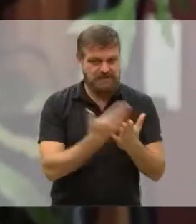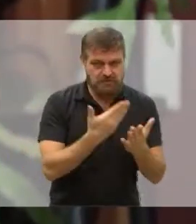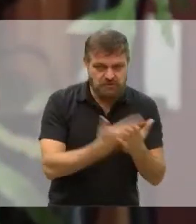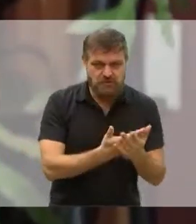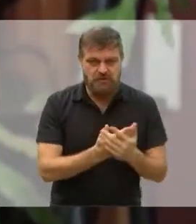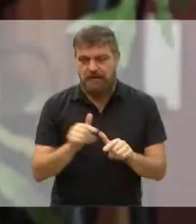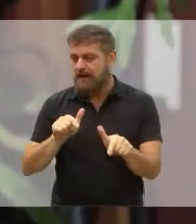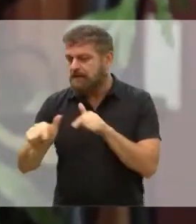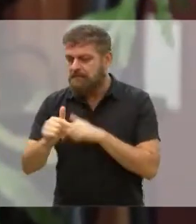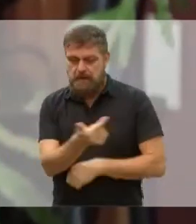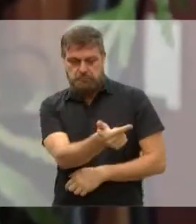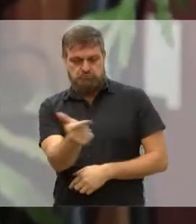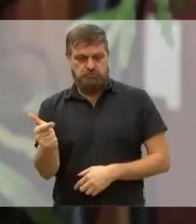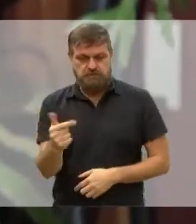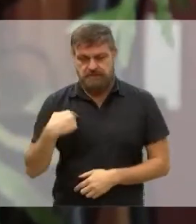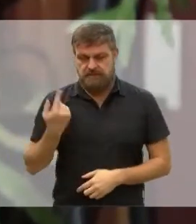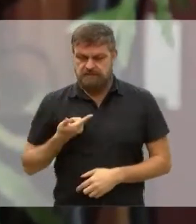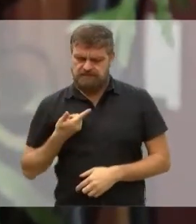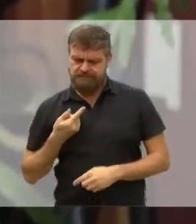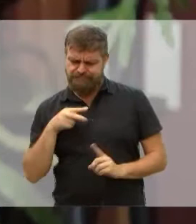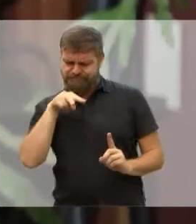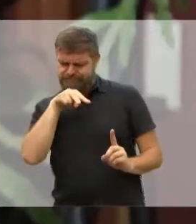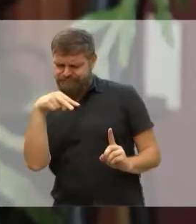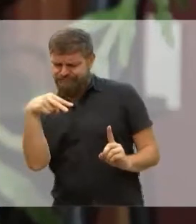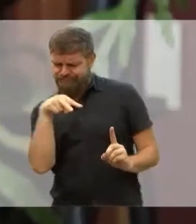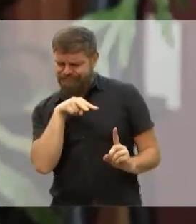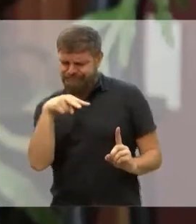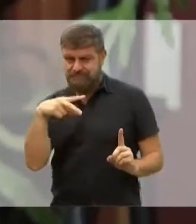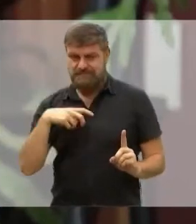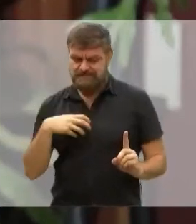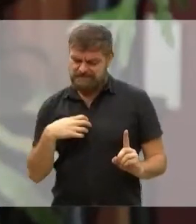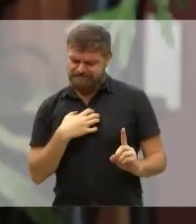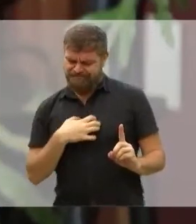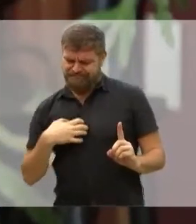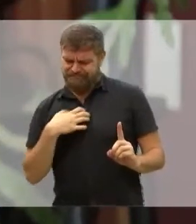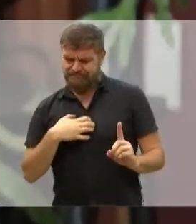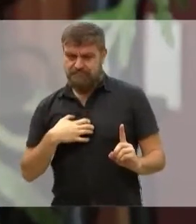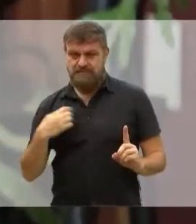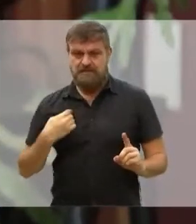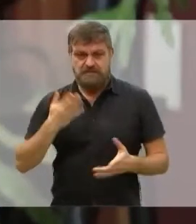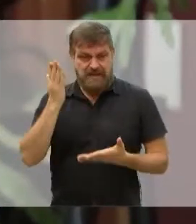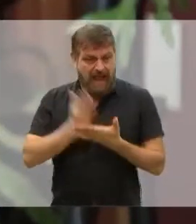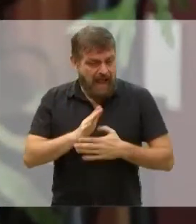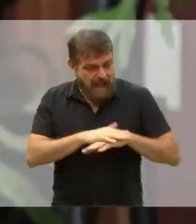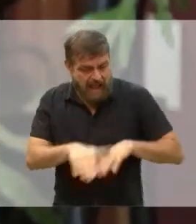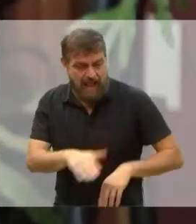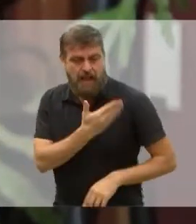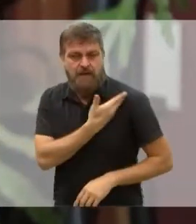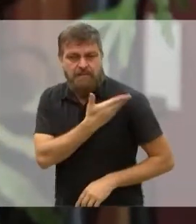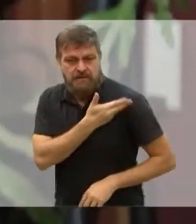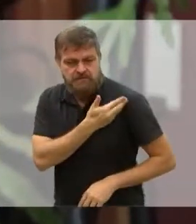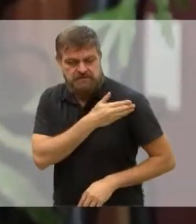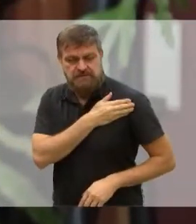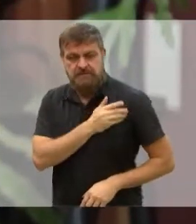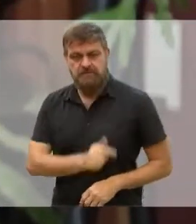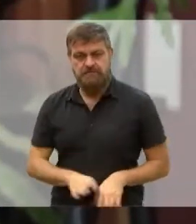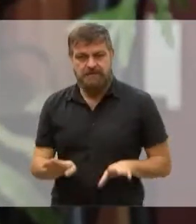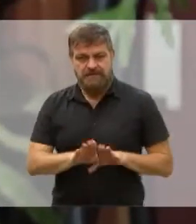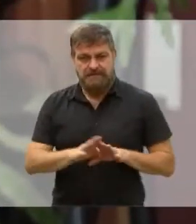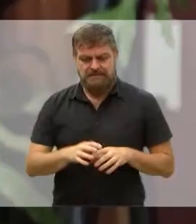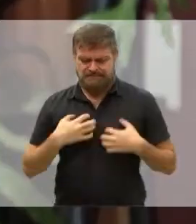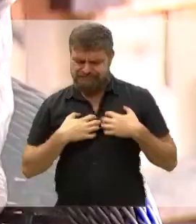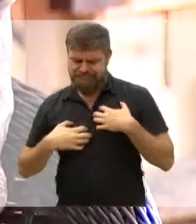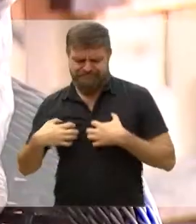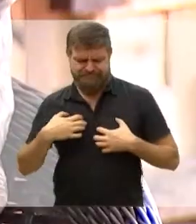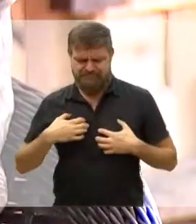trabalho, então a gente ainda tem uma estranheza no olhar. Então acho que a primeira coisa é se despir mesmo desses conceitos e tirar essa estranheza